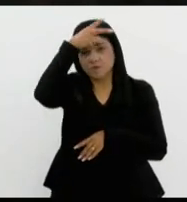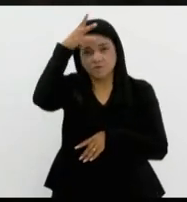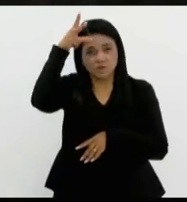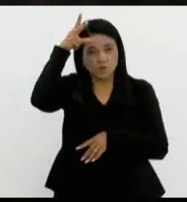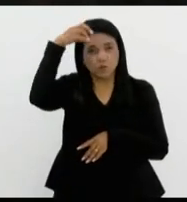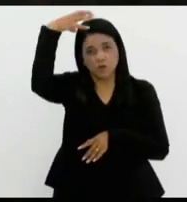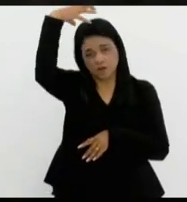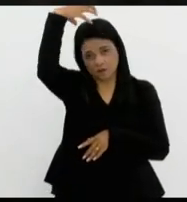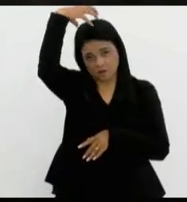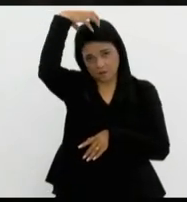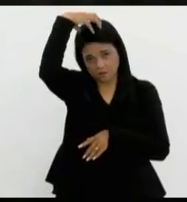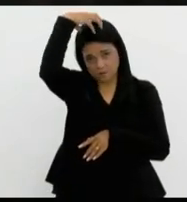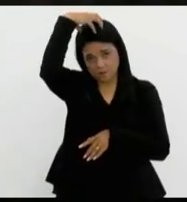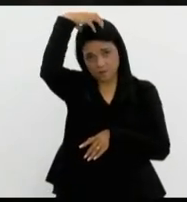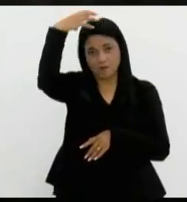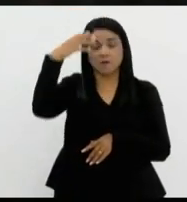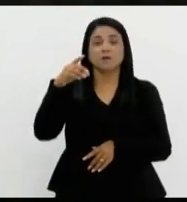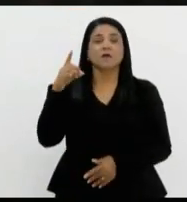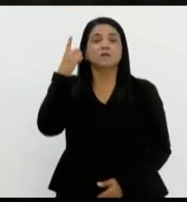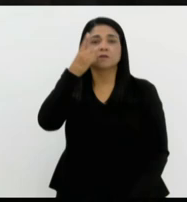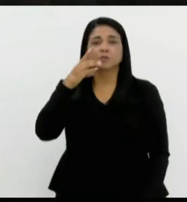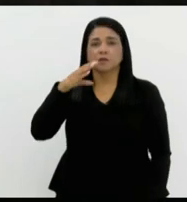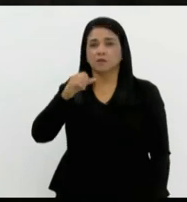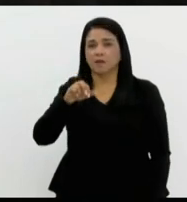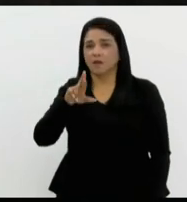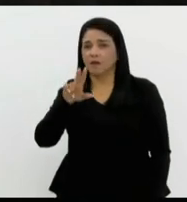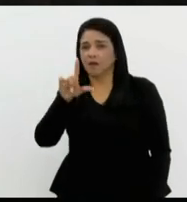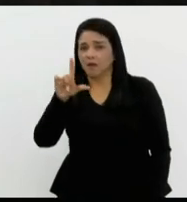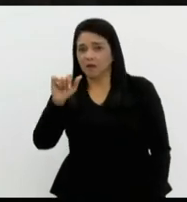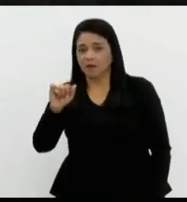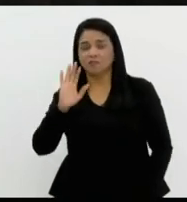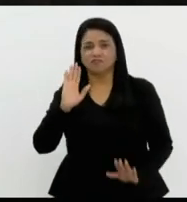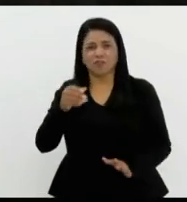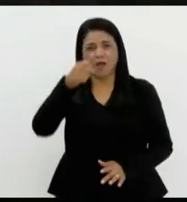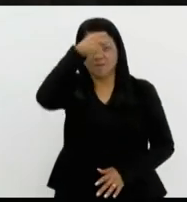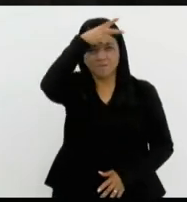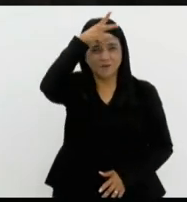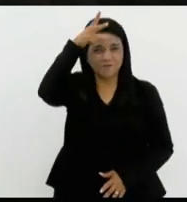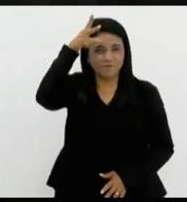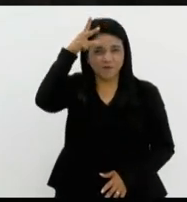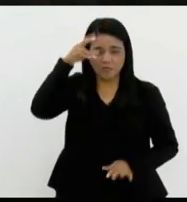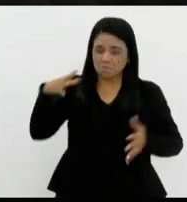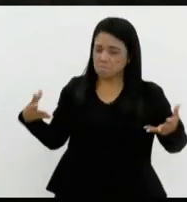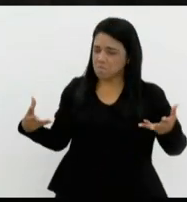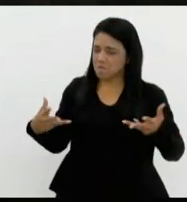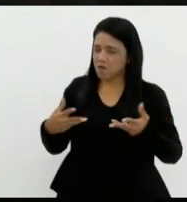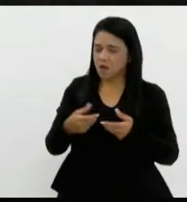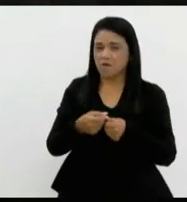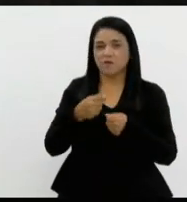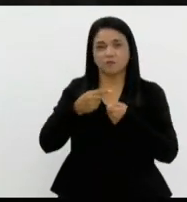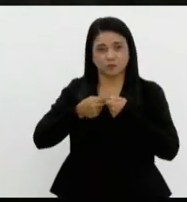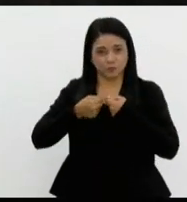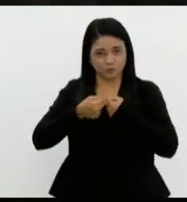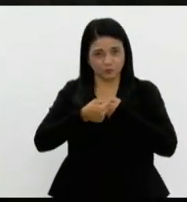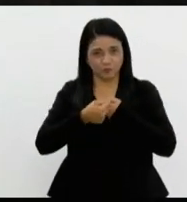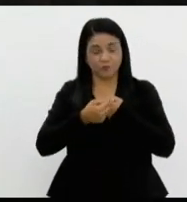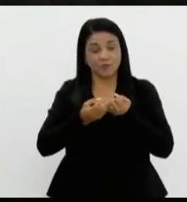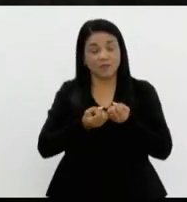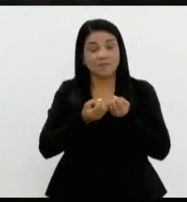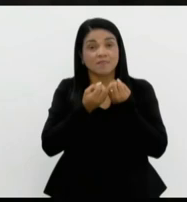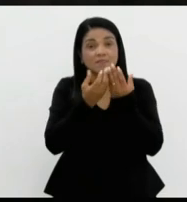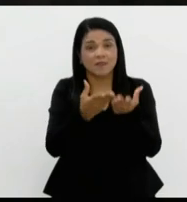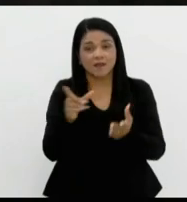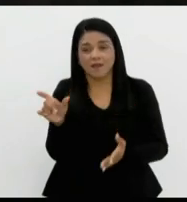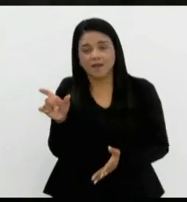dos Reis, deputada Carla, que já foi também uma prefeita fantástica no seu município, da entrega do